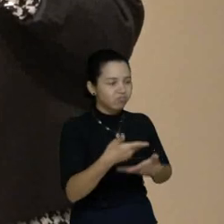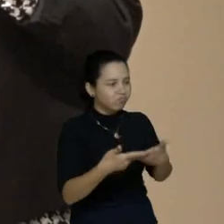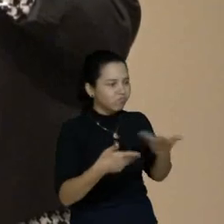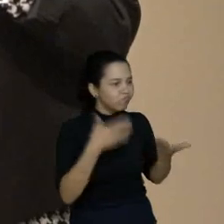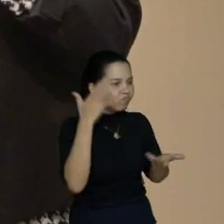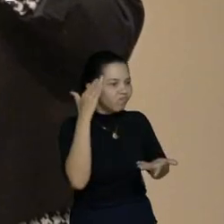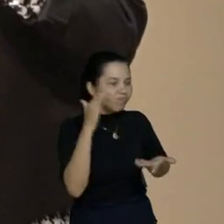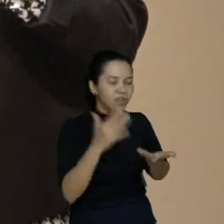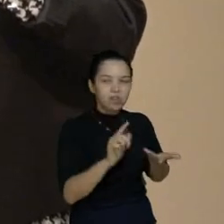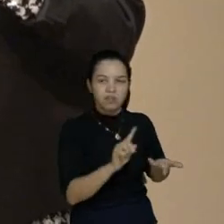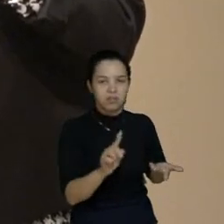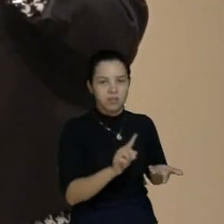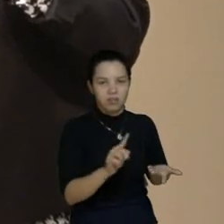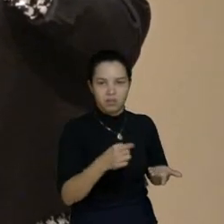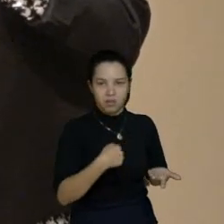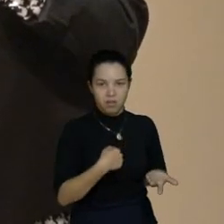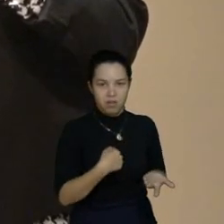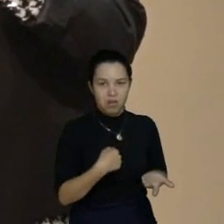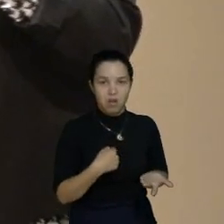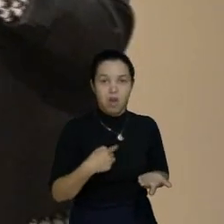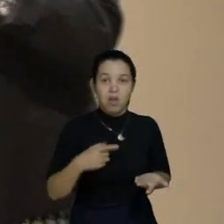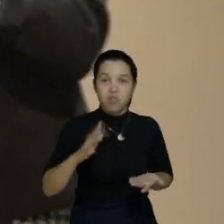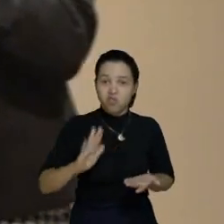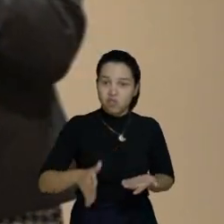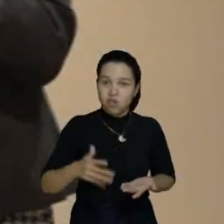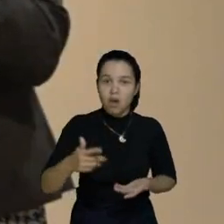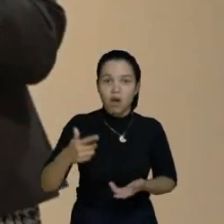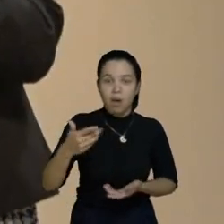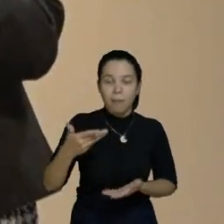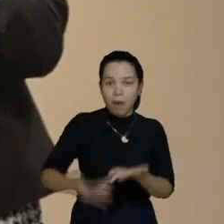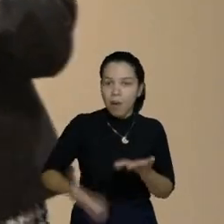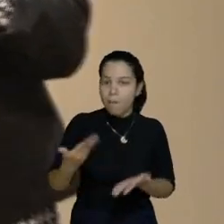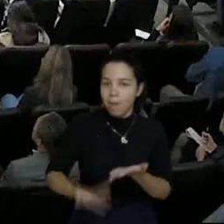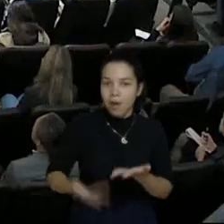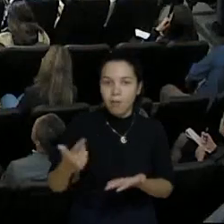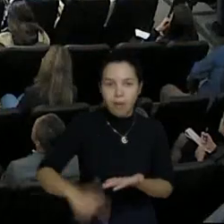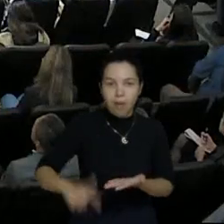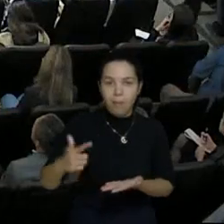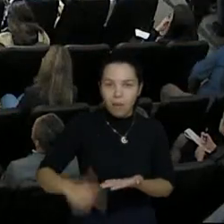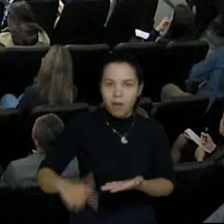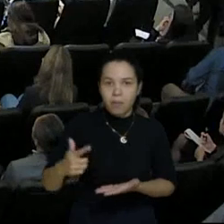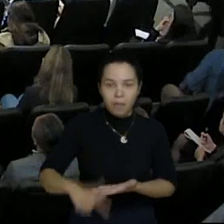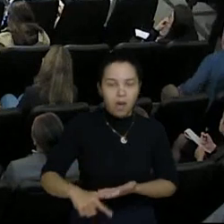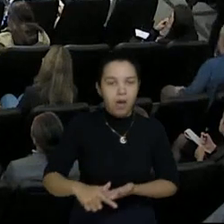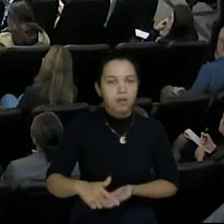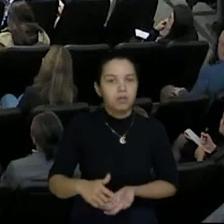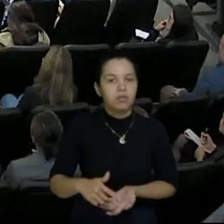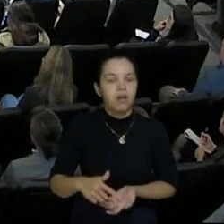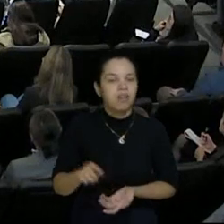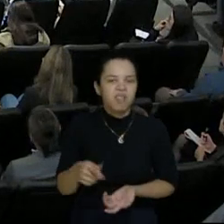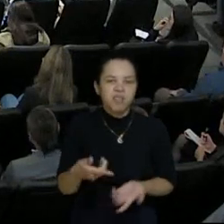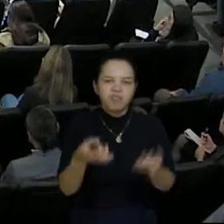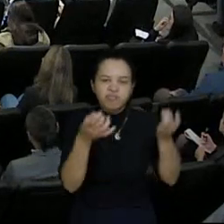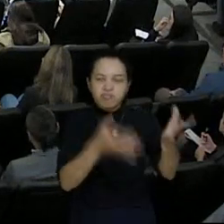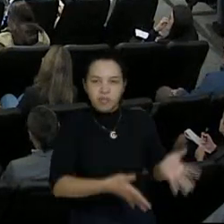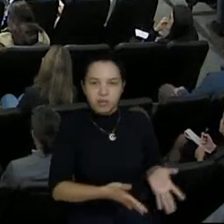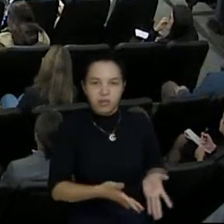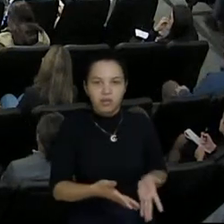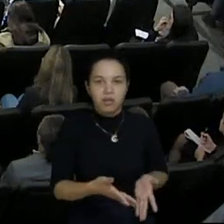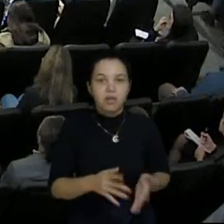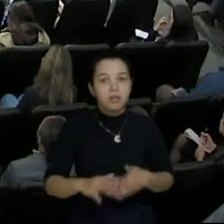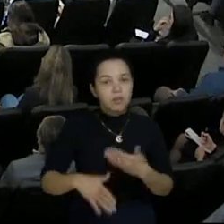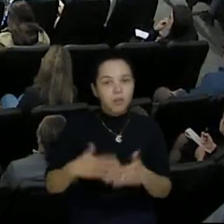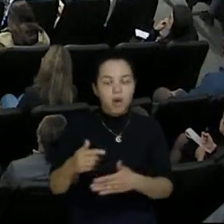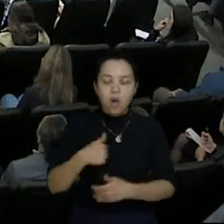repetido muitas vezes a a mesma série ele falou não quero mais e aí ele foi fazer o que ele gostava o que ele